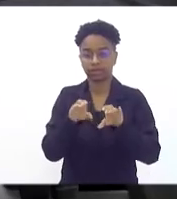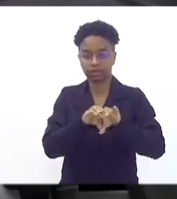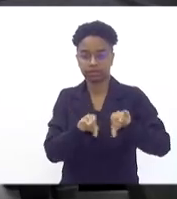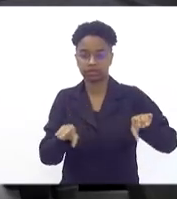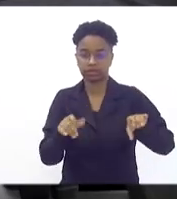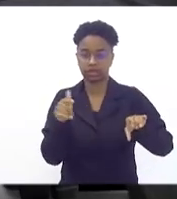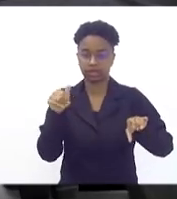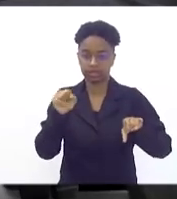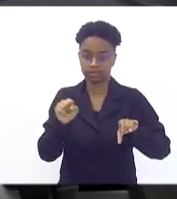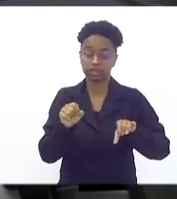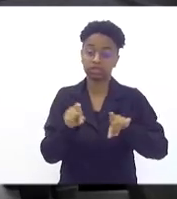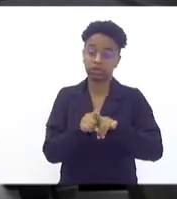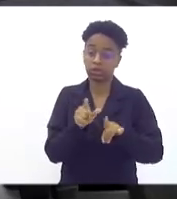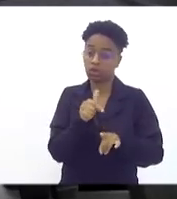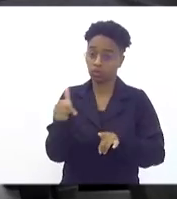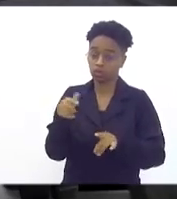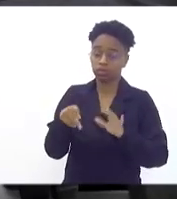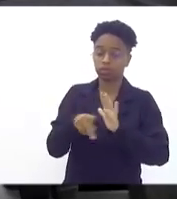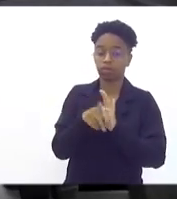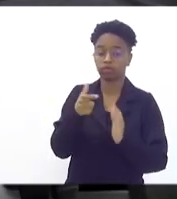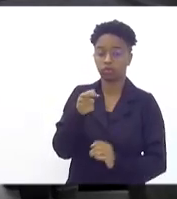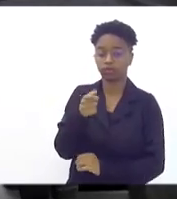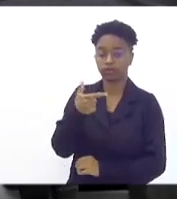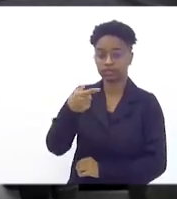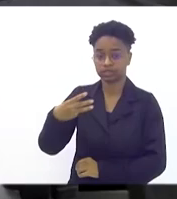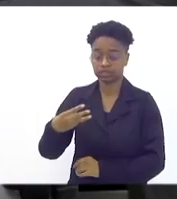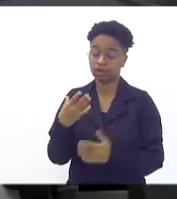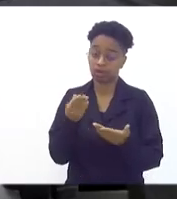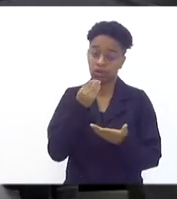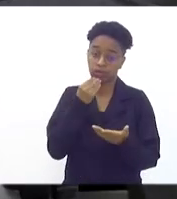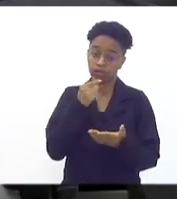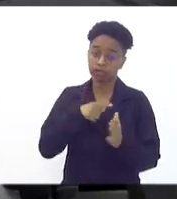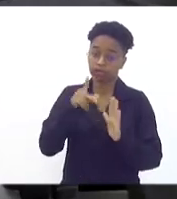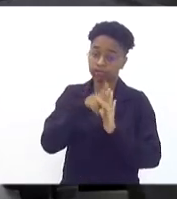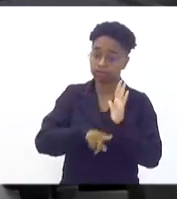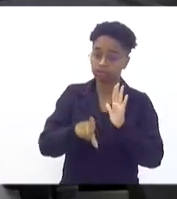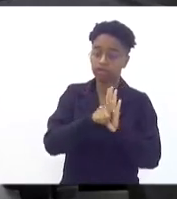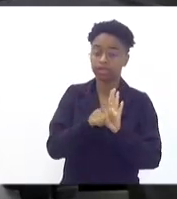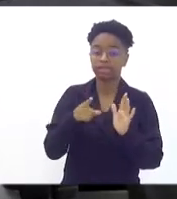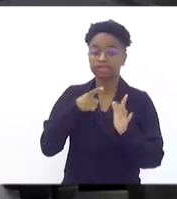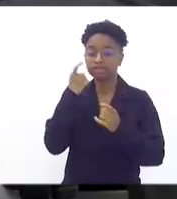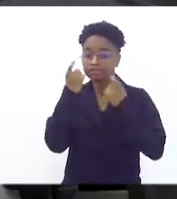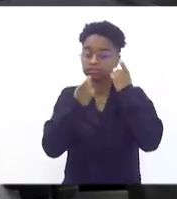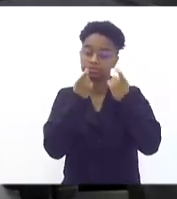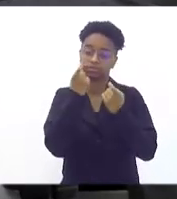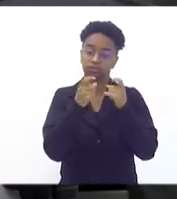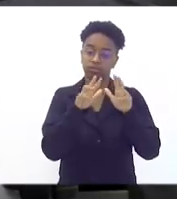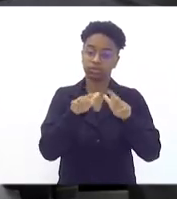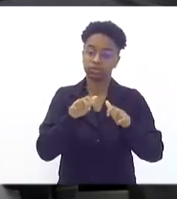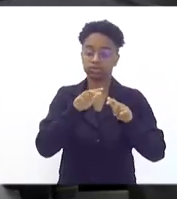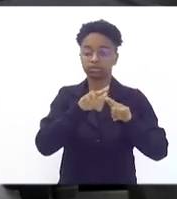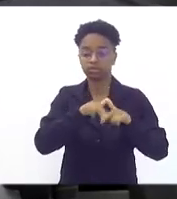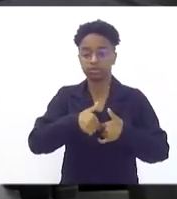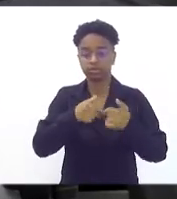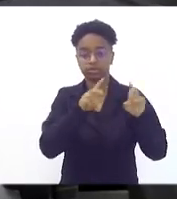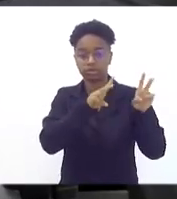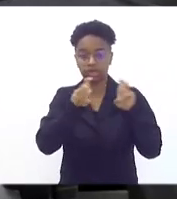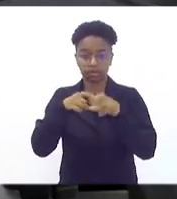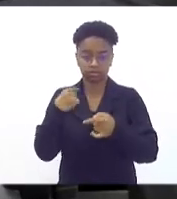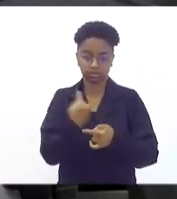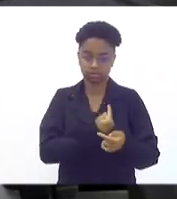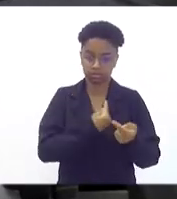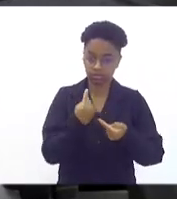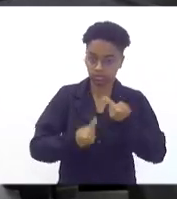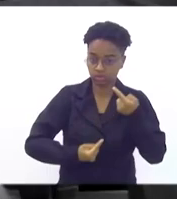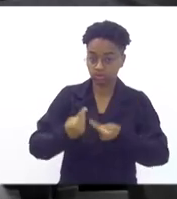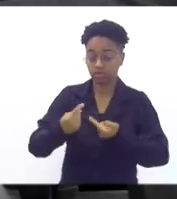de 23 ou seja é claro que são projetos de lei como preocupação desse tema que nós estamos debatendo aqui e eu